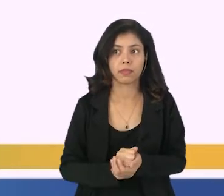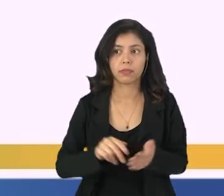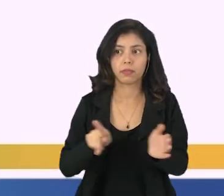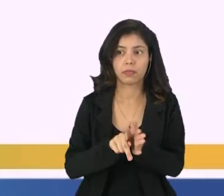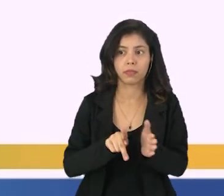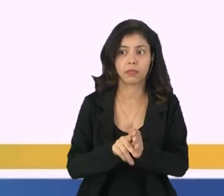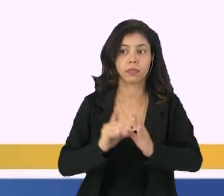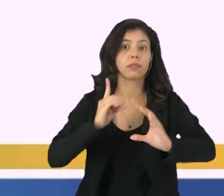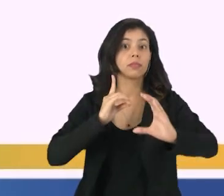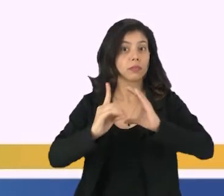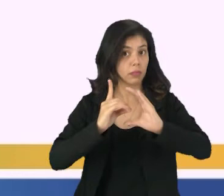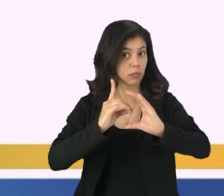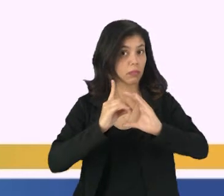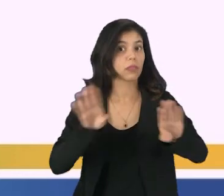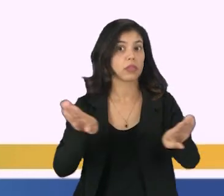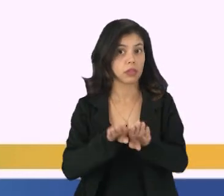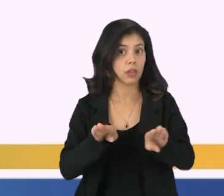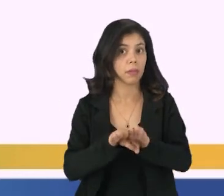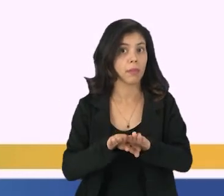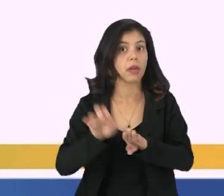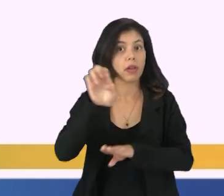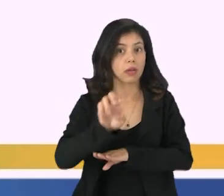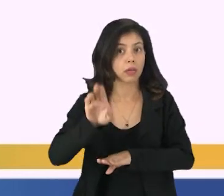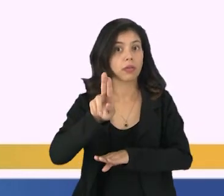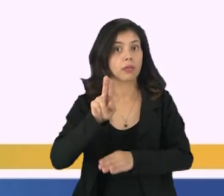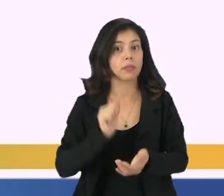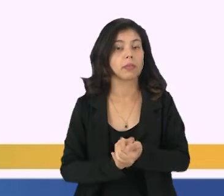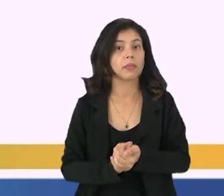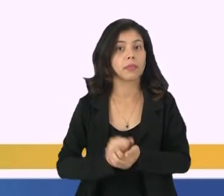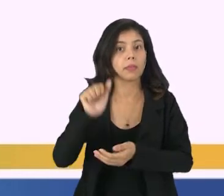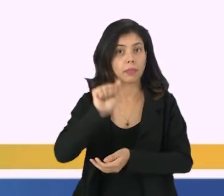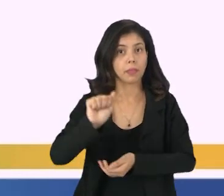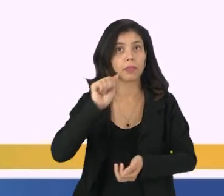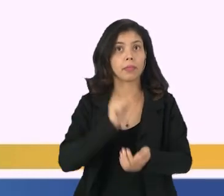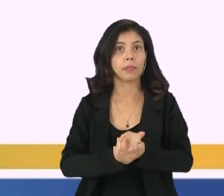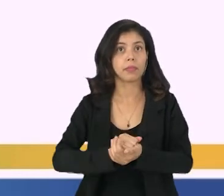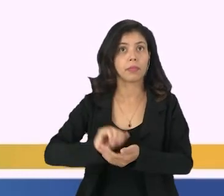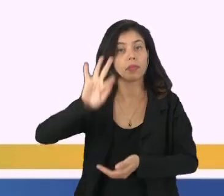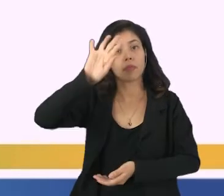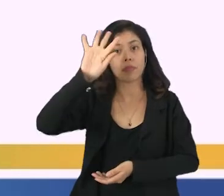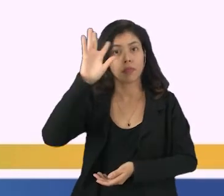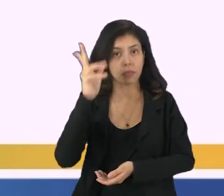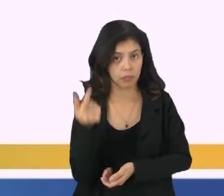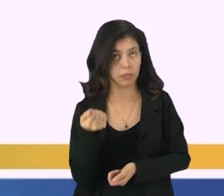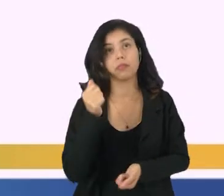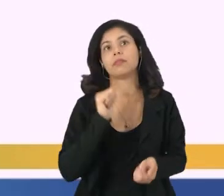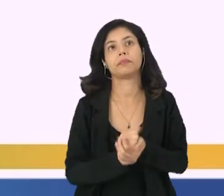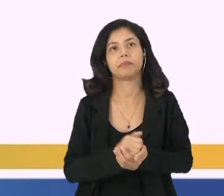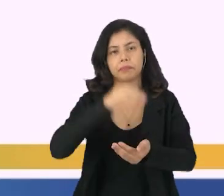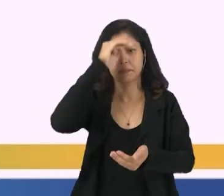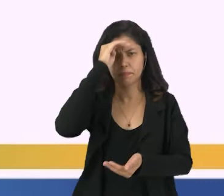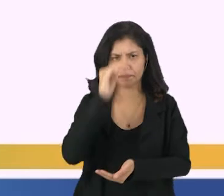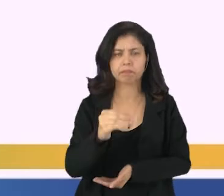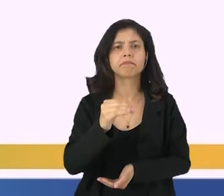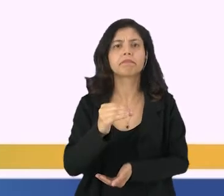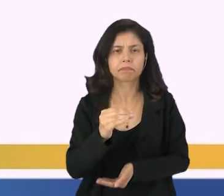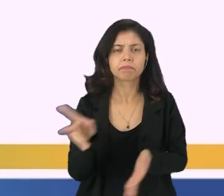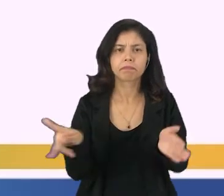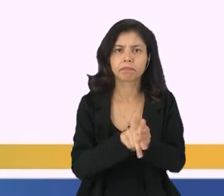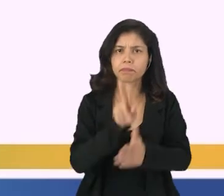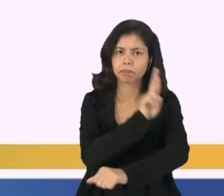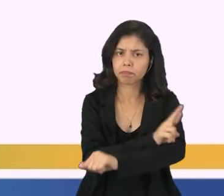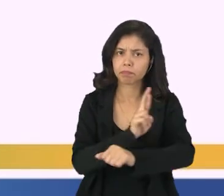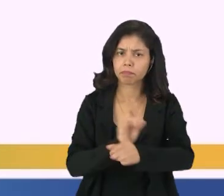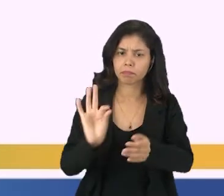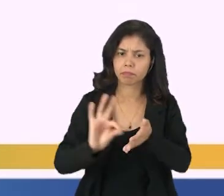culturais indígenas, africanas e também aí europeia, né? O que isso quer dizer, pessoal, é que mesmo com essa obrigação, né, da religião